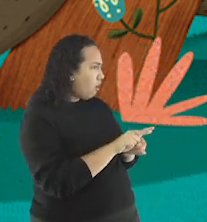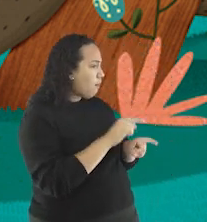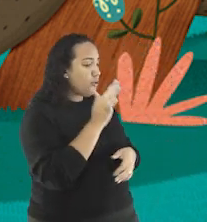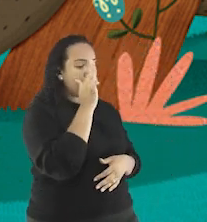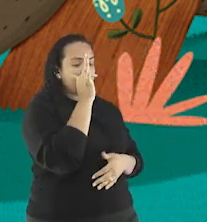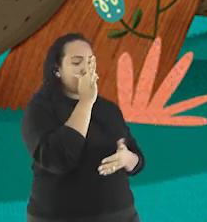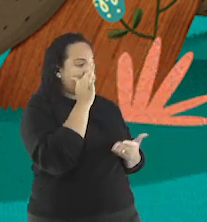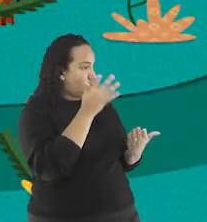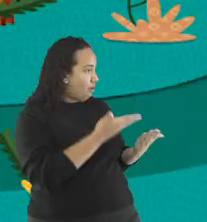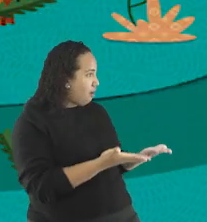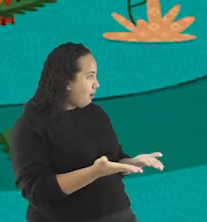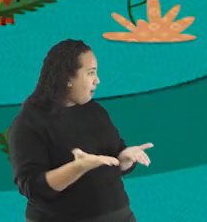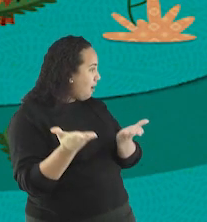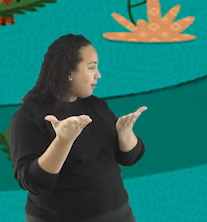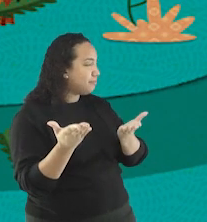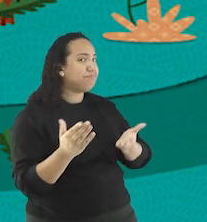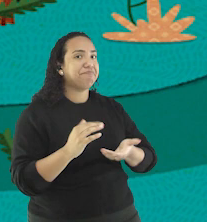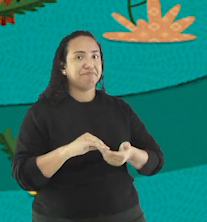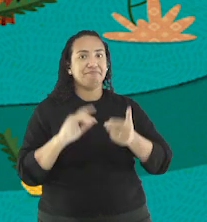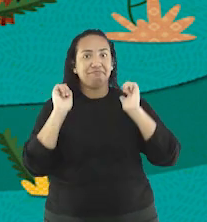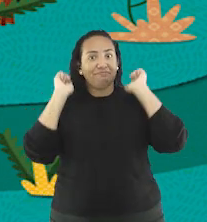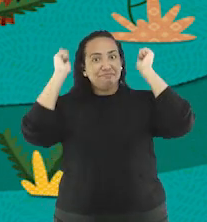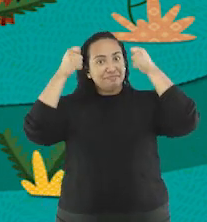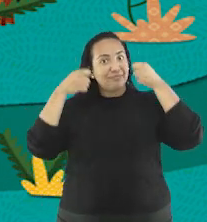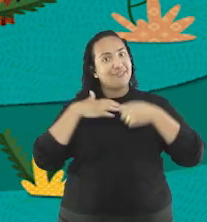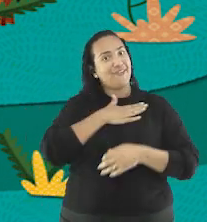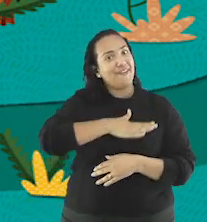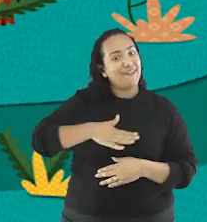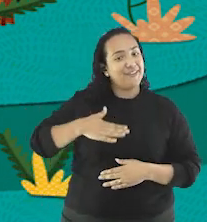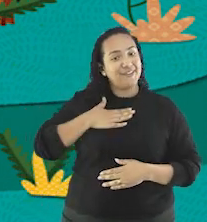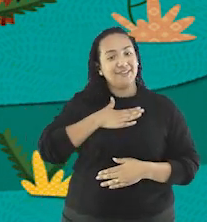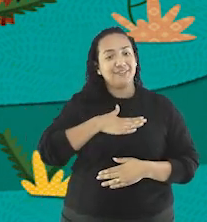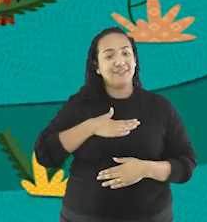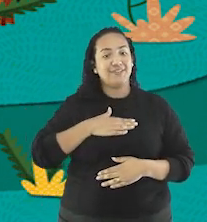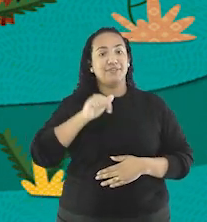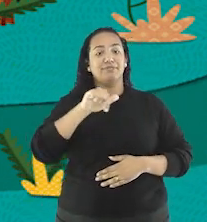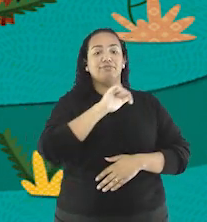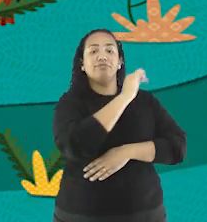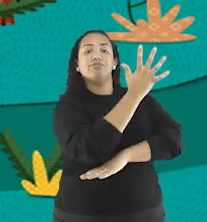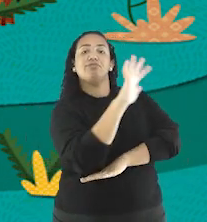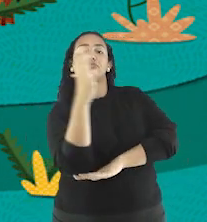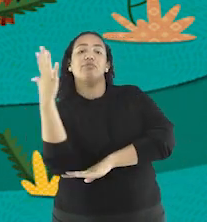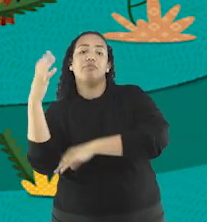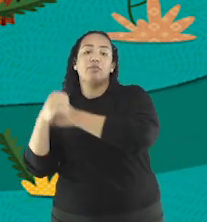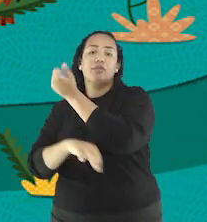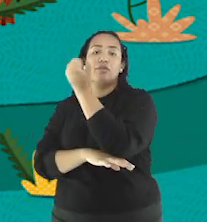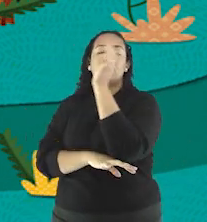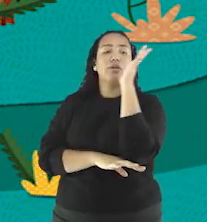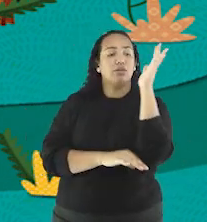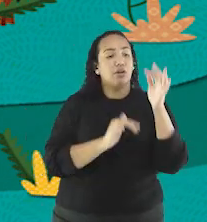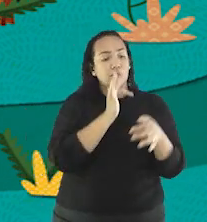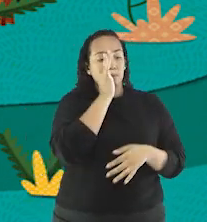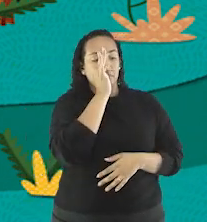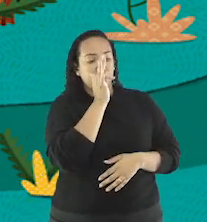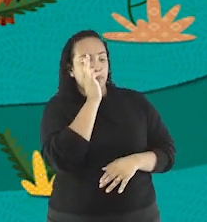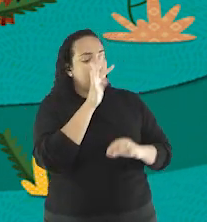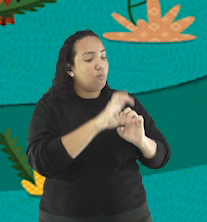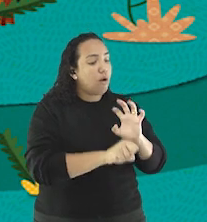flores formosas? Chapeuzinho gostou da ideia e entrou na floresta para colher